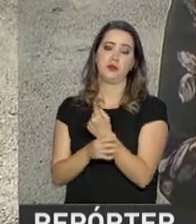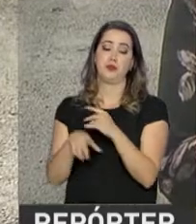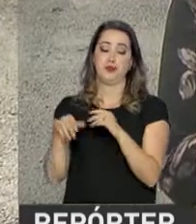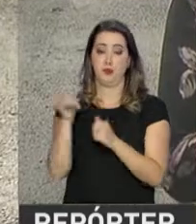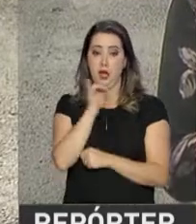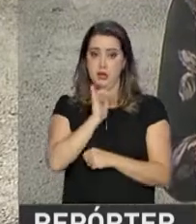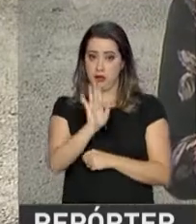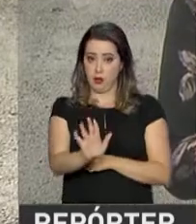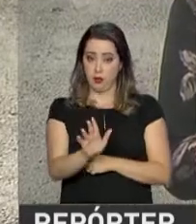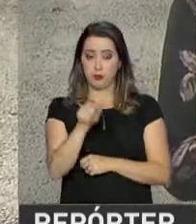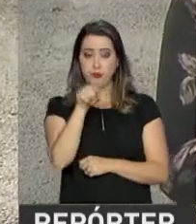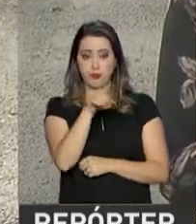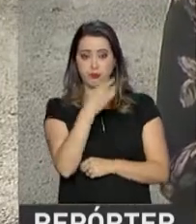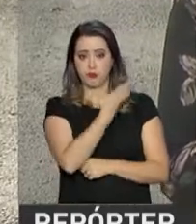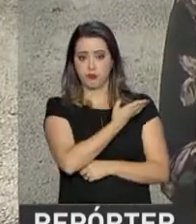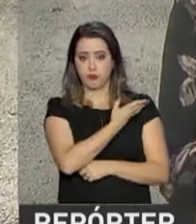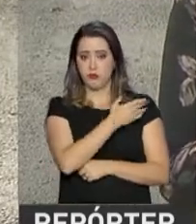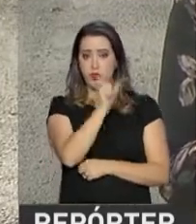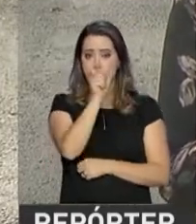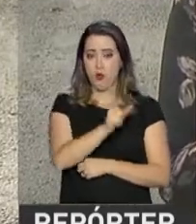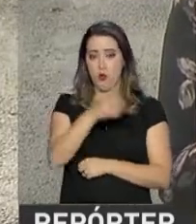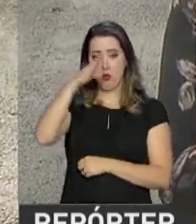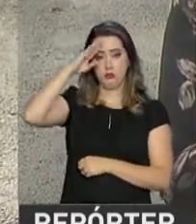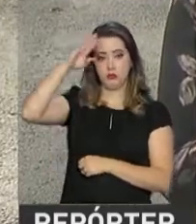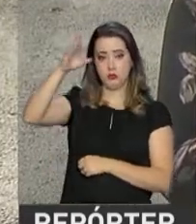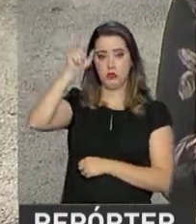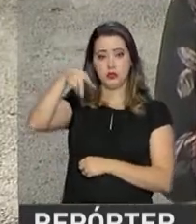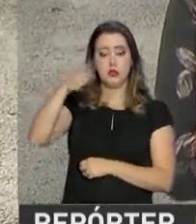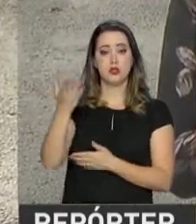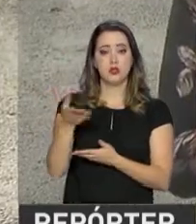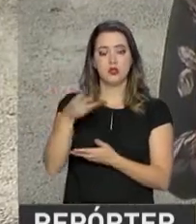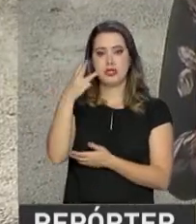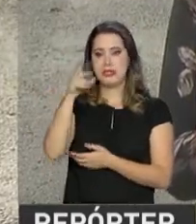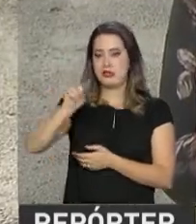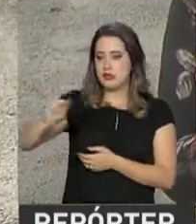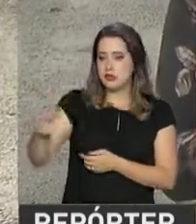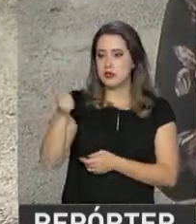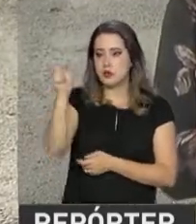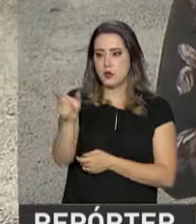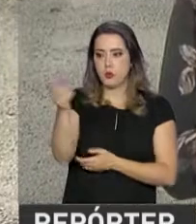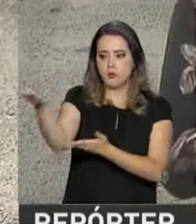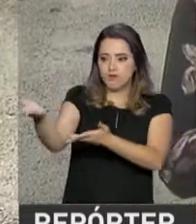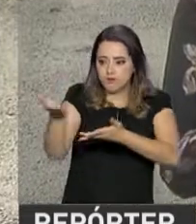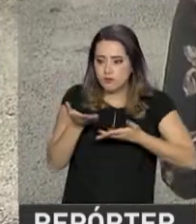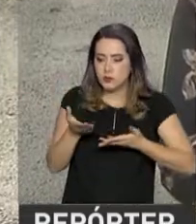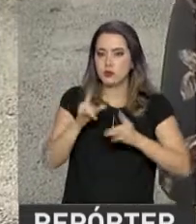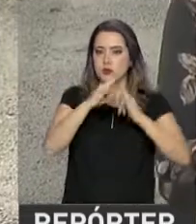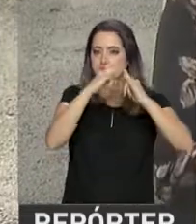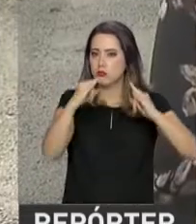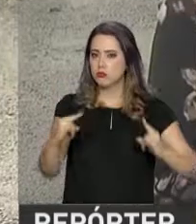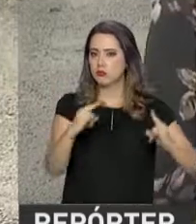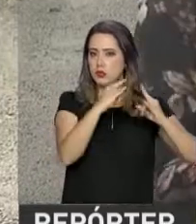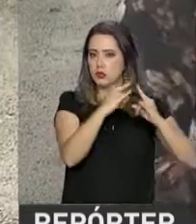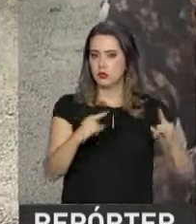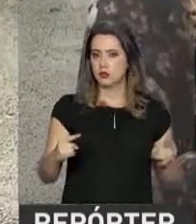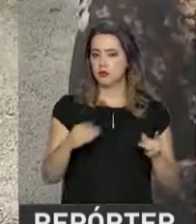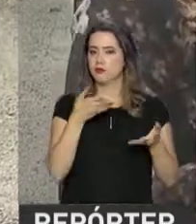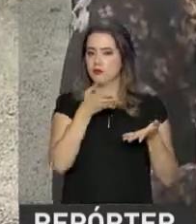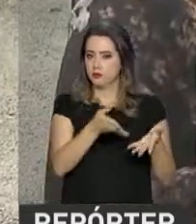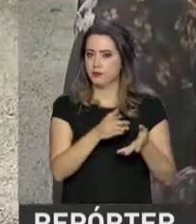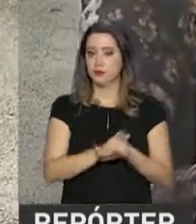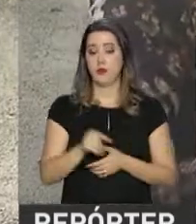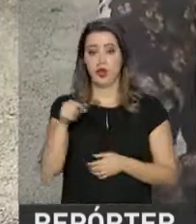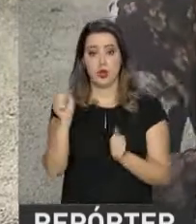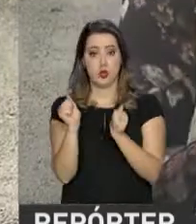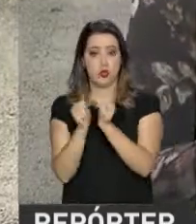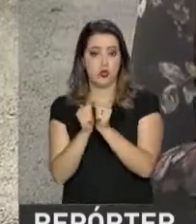da Operação Acolhida, que já tirou mais de 3 mil imigrantes das ruas daqui de Boa Vista. Aqui ao meu lado, o Coronel